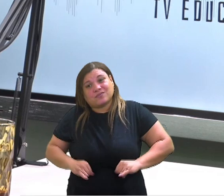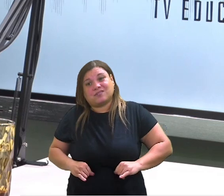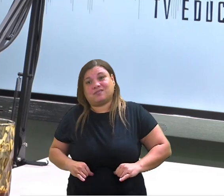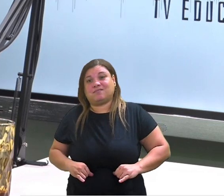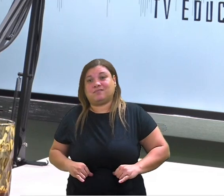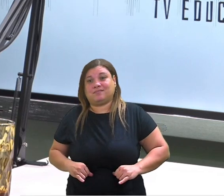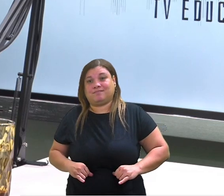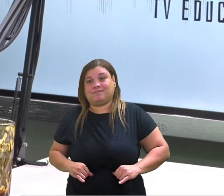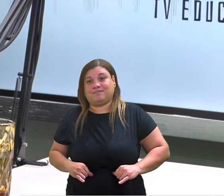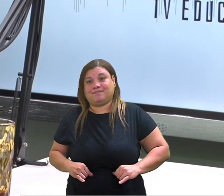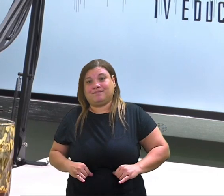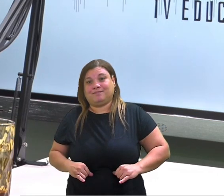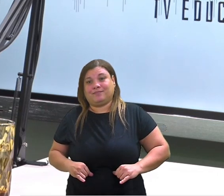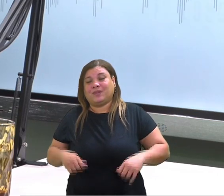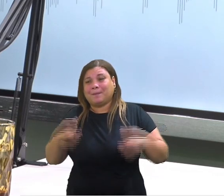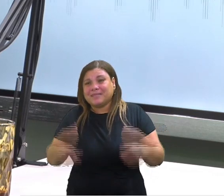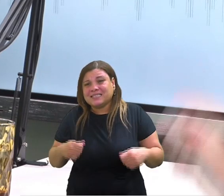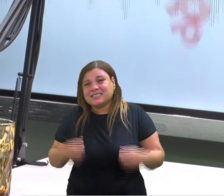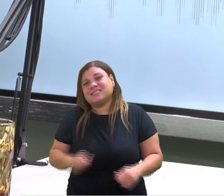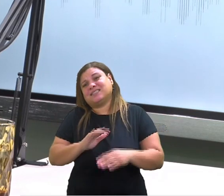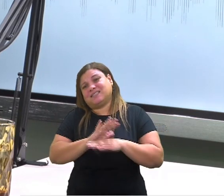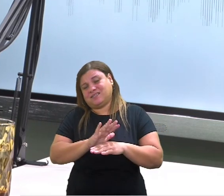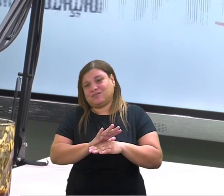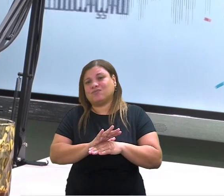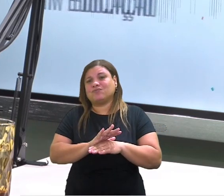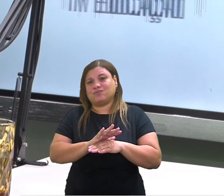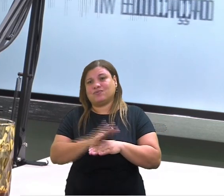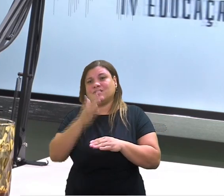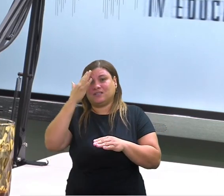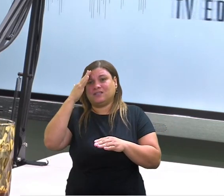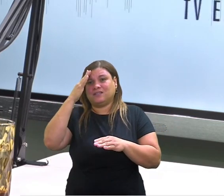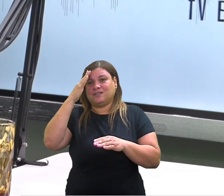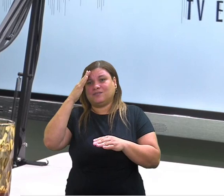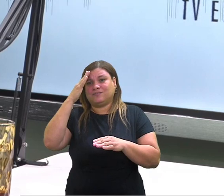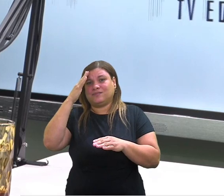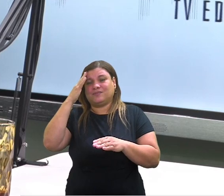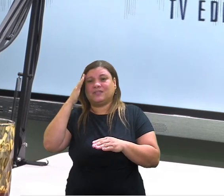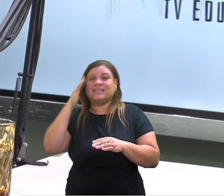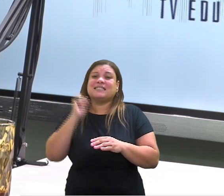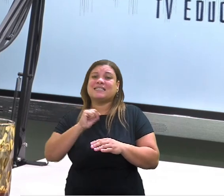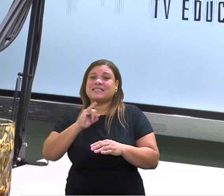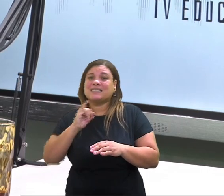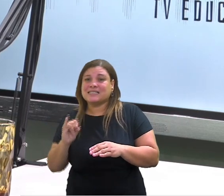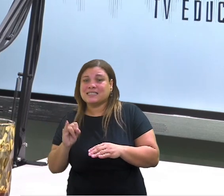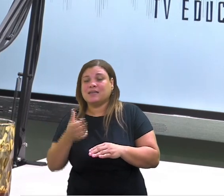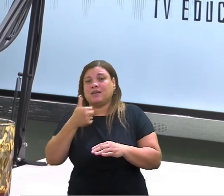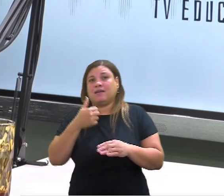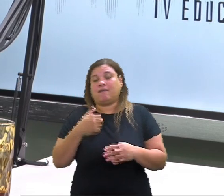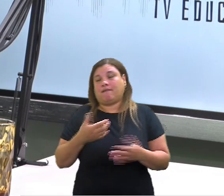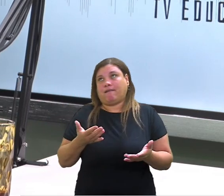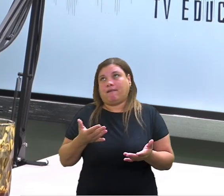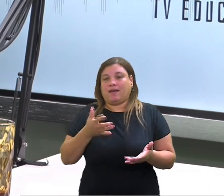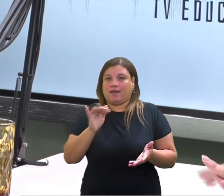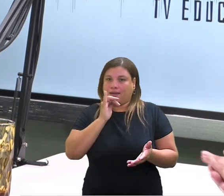pai. Quando você bate uma criança, ela corre para a mãe, corre para o pai. E quando o próprio pai ou mãe